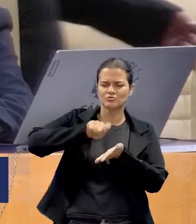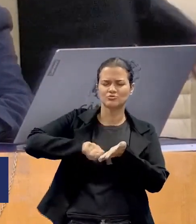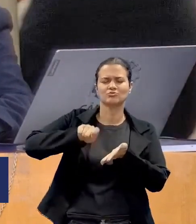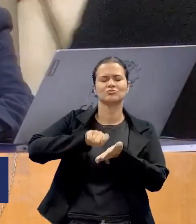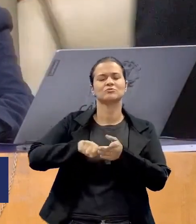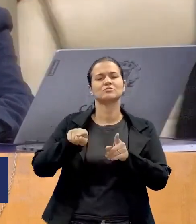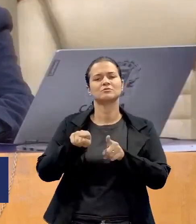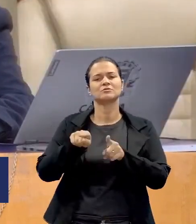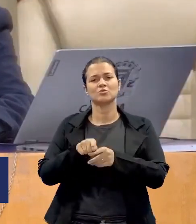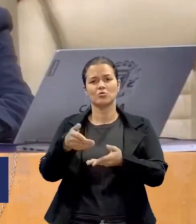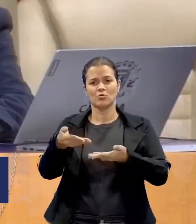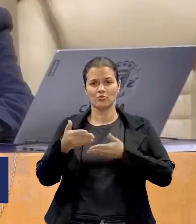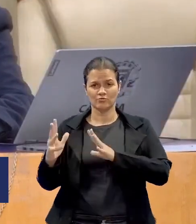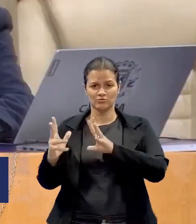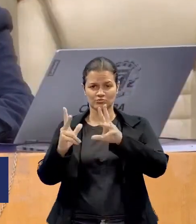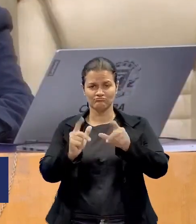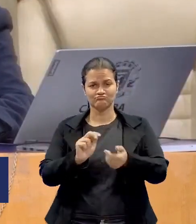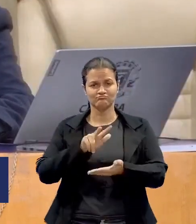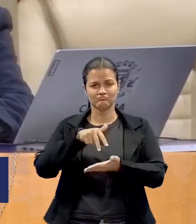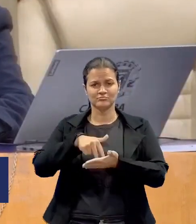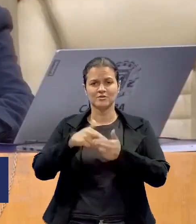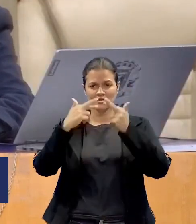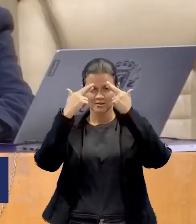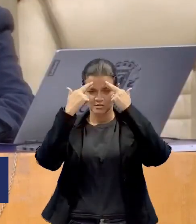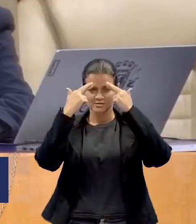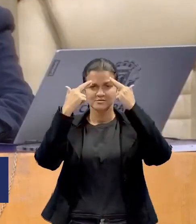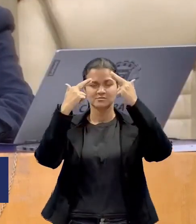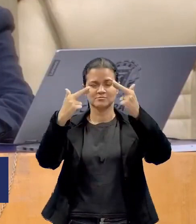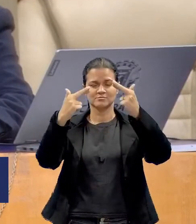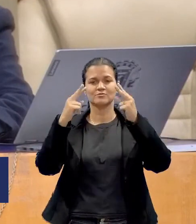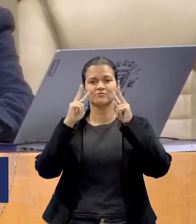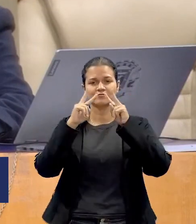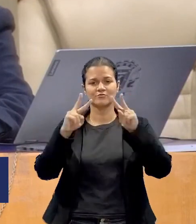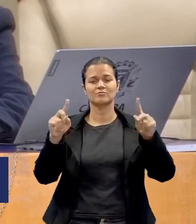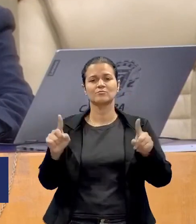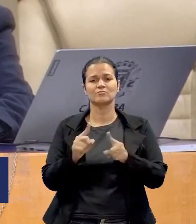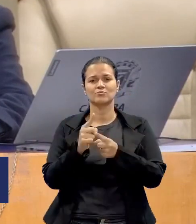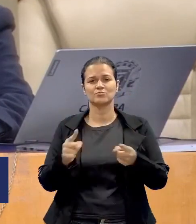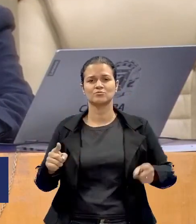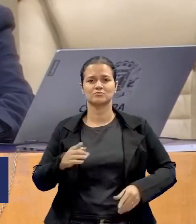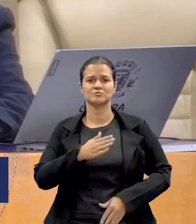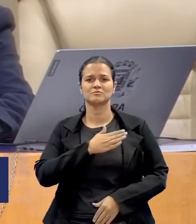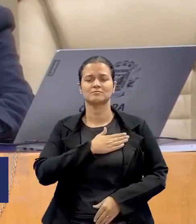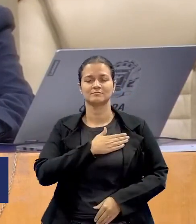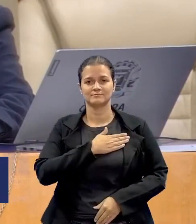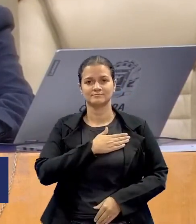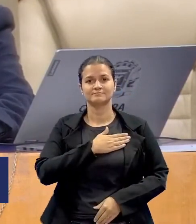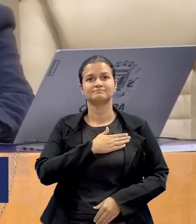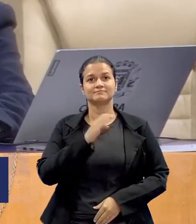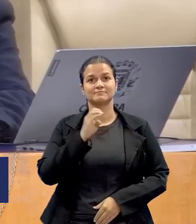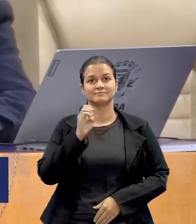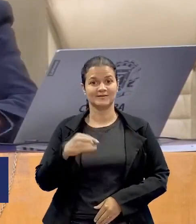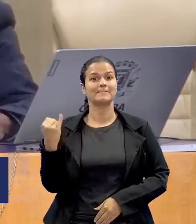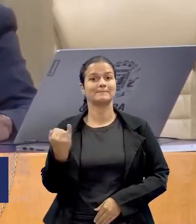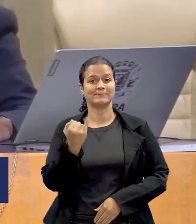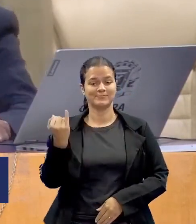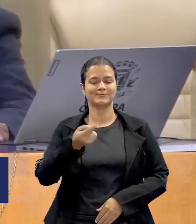Convidamos todos para, em posição de respeito, ouvirmos o hino nacional. Isso é de grande importância para nós.